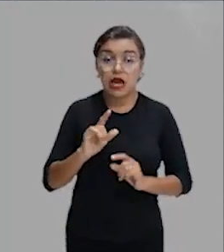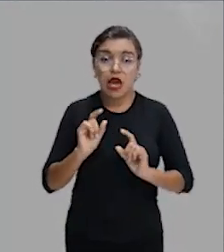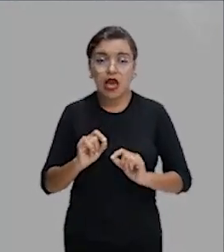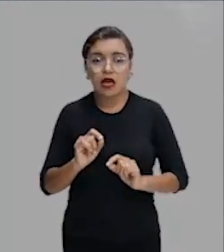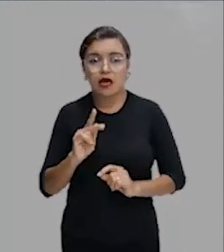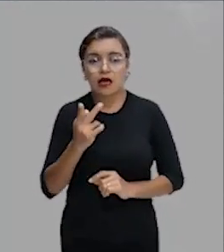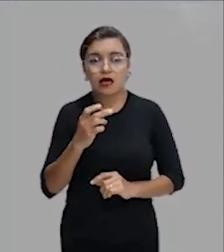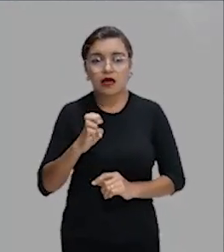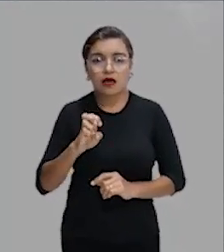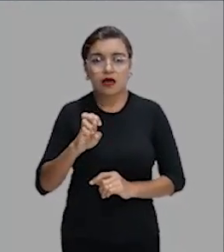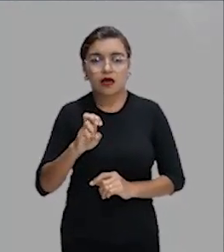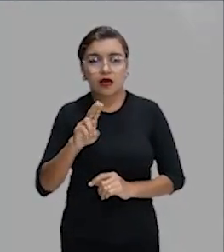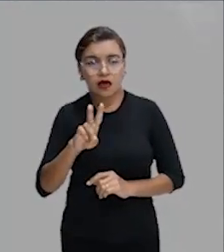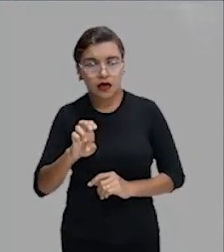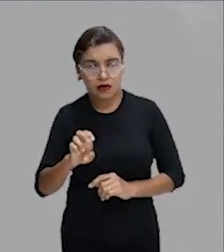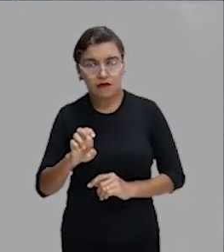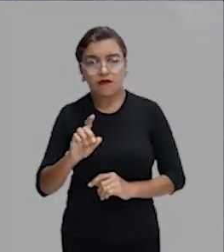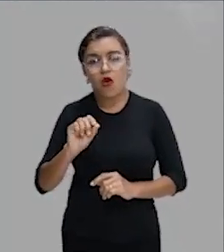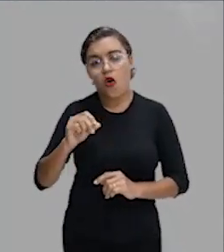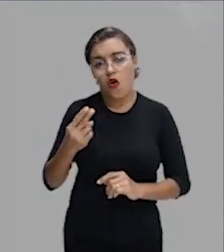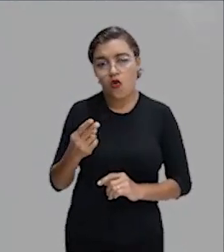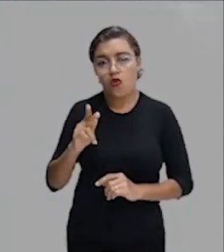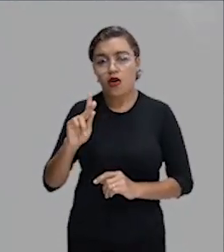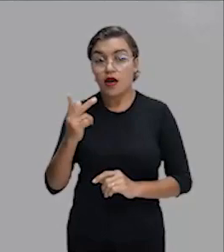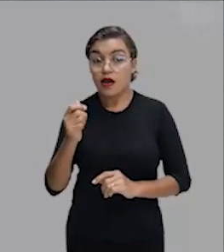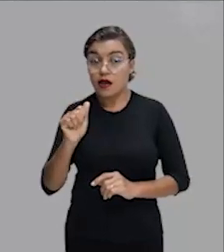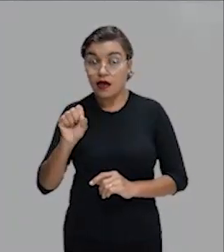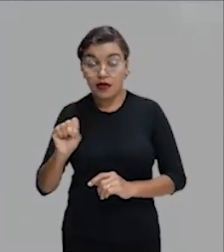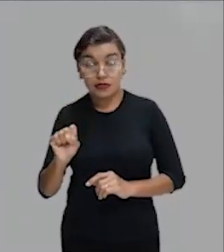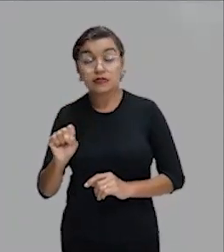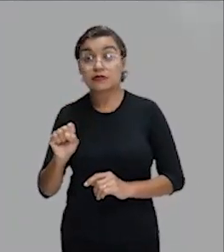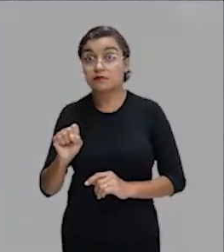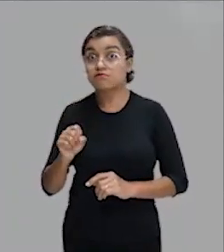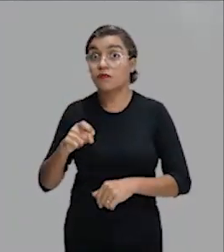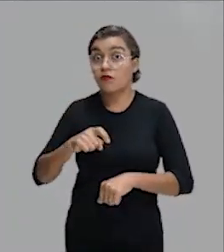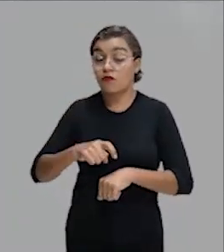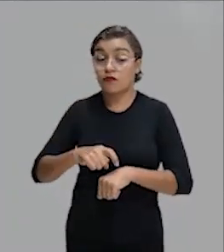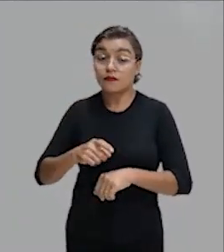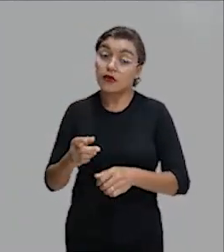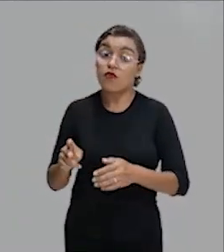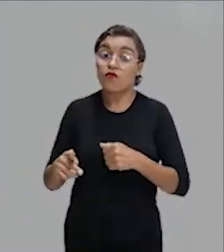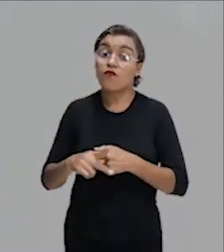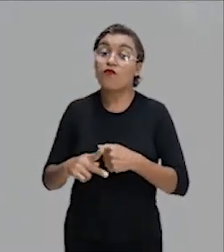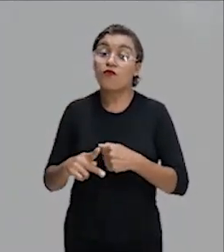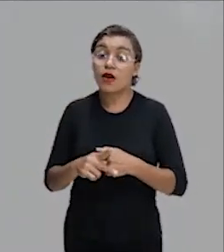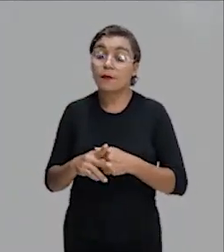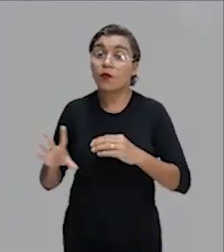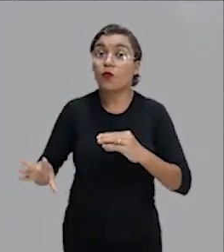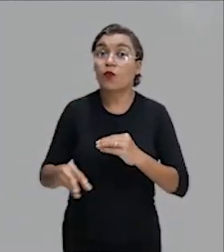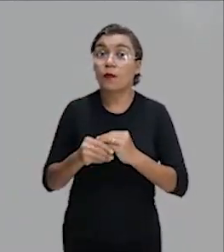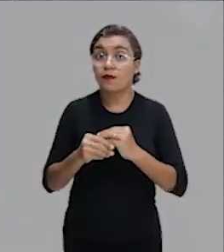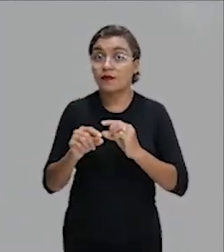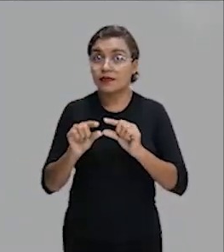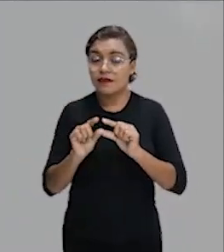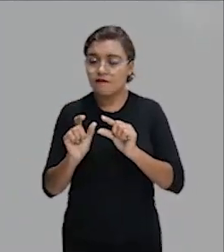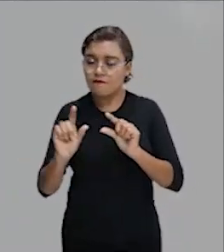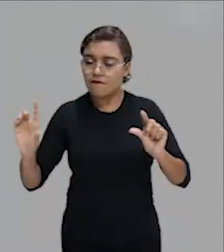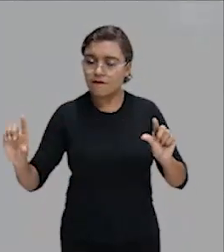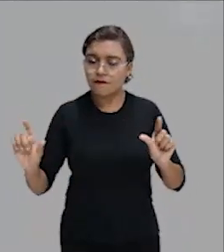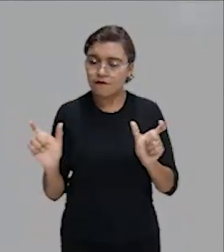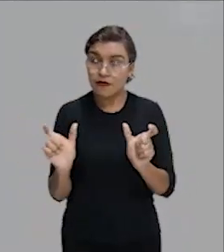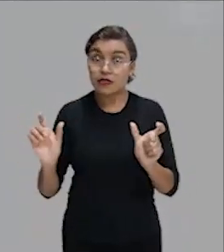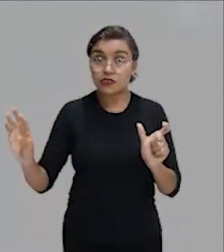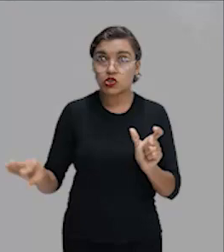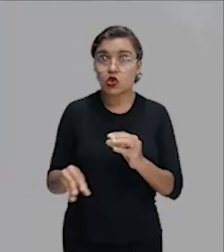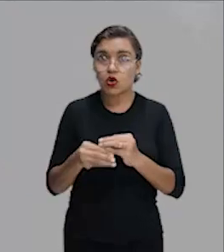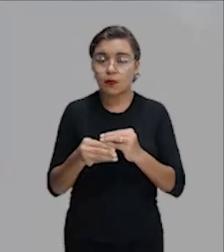com o sujeito, o verbo principal conjugado no particípio, mais o complemento da frase. Bom? Então, olha